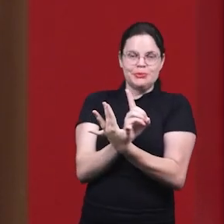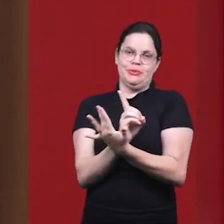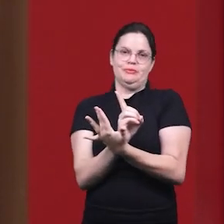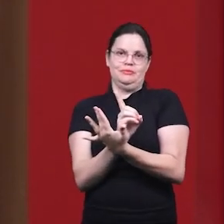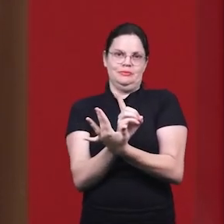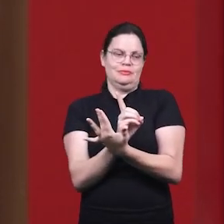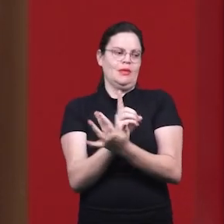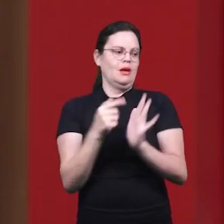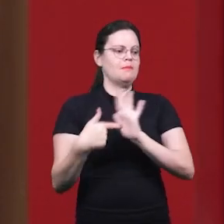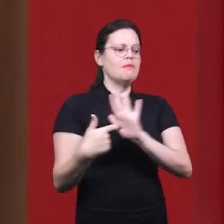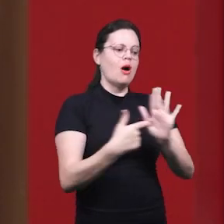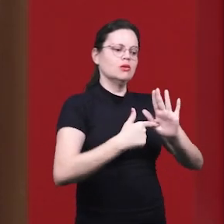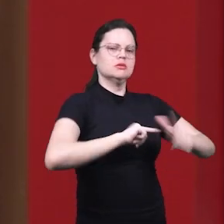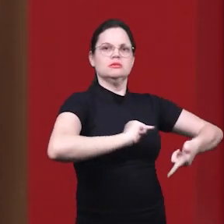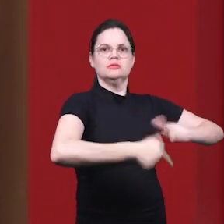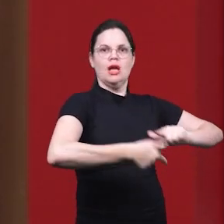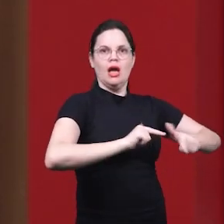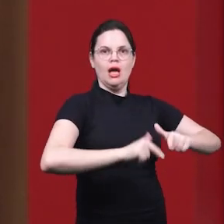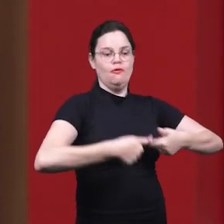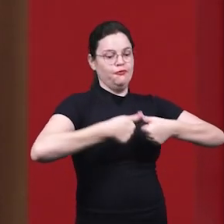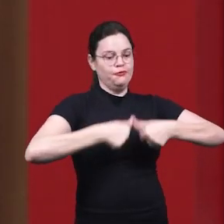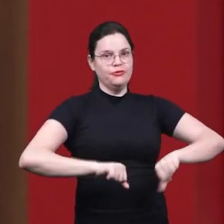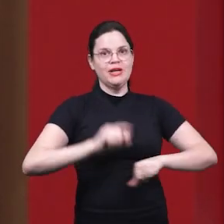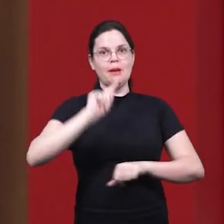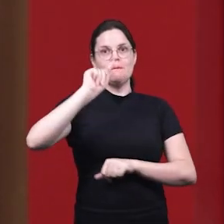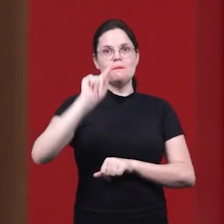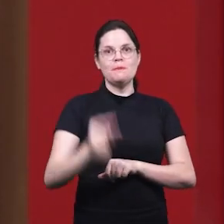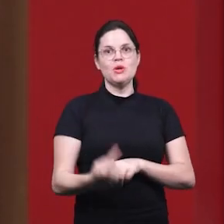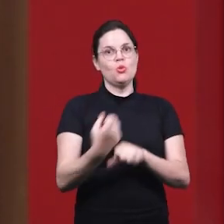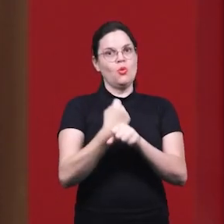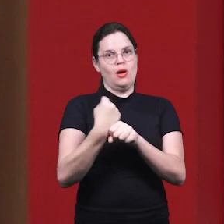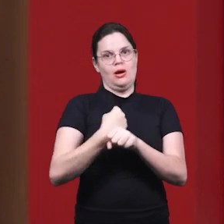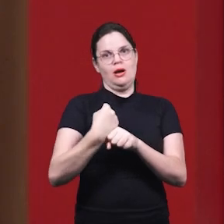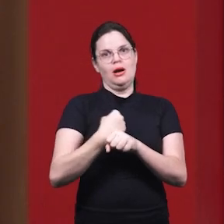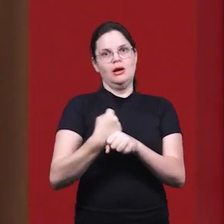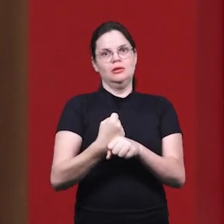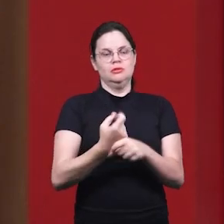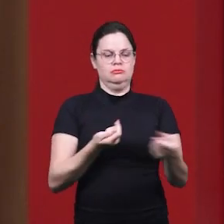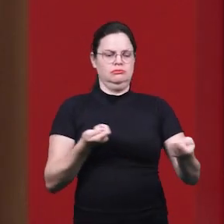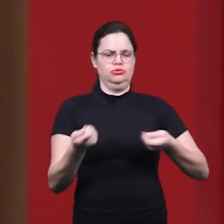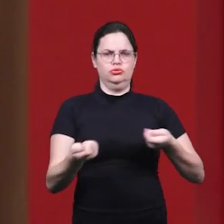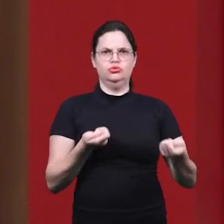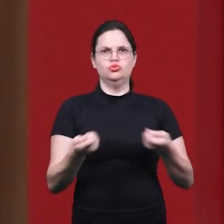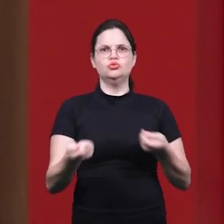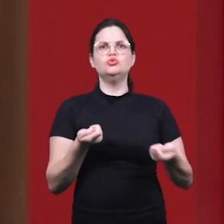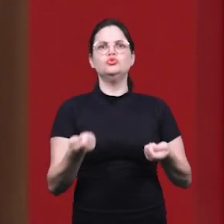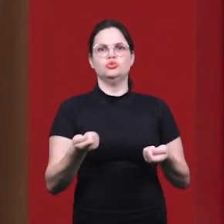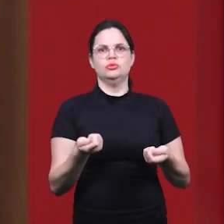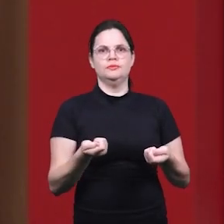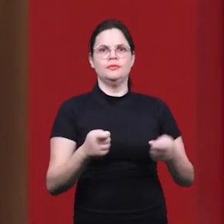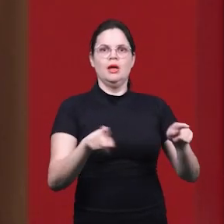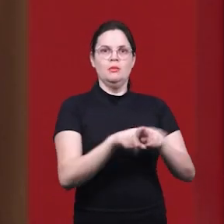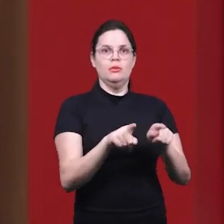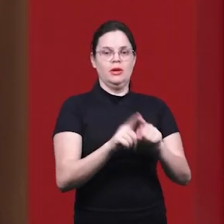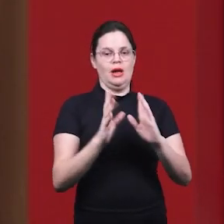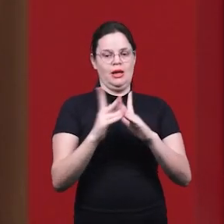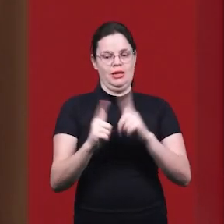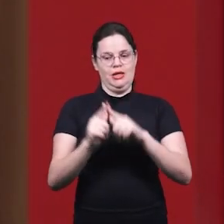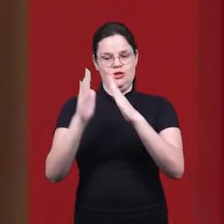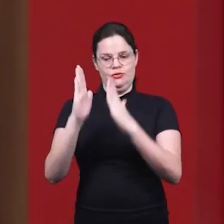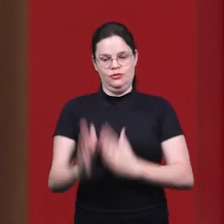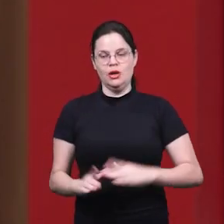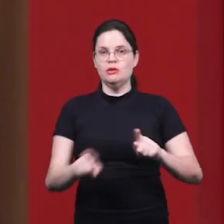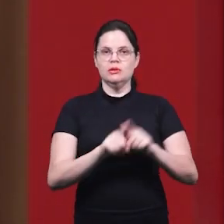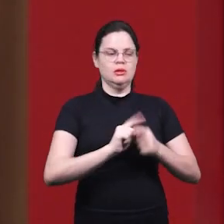anos, Jesus será o rei da terra quando estarão com Jesus. A igreja fiel e o Israel também fiel.